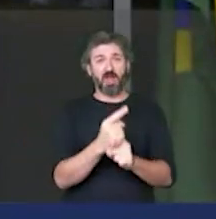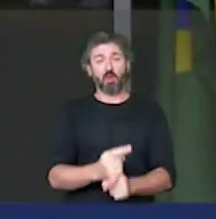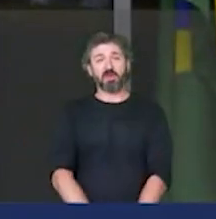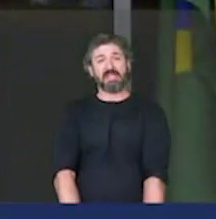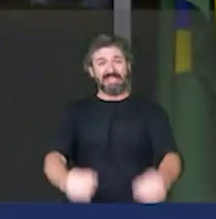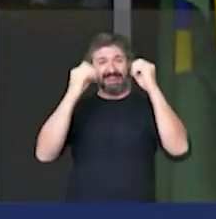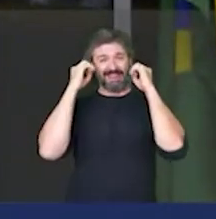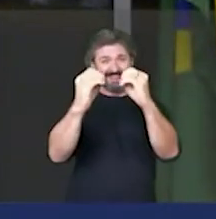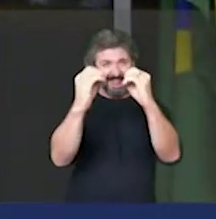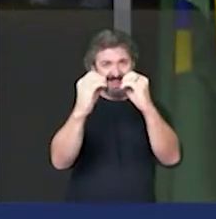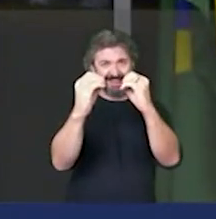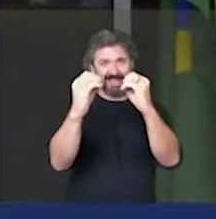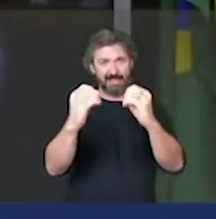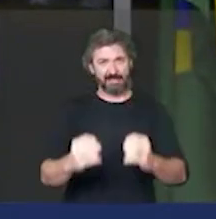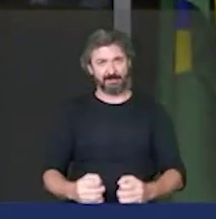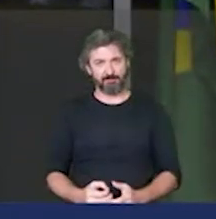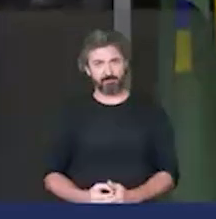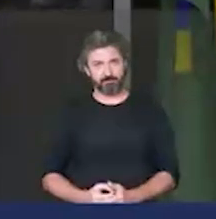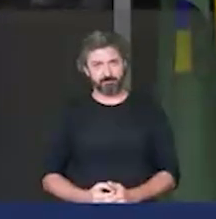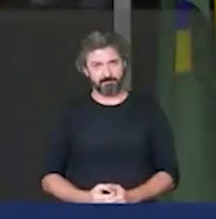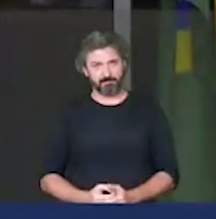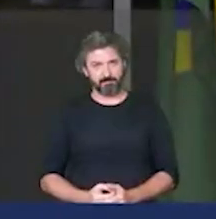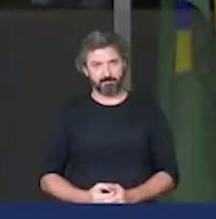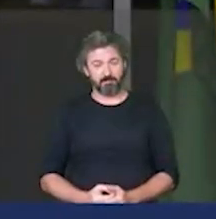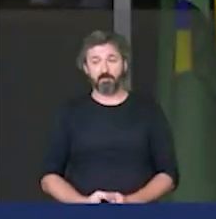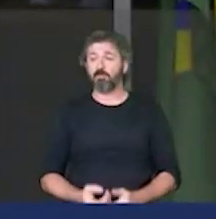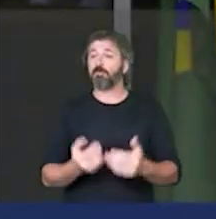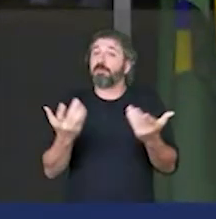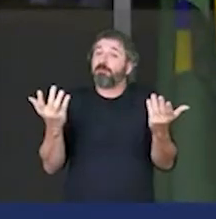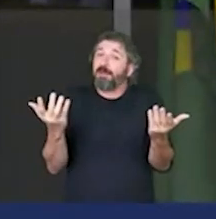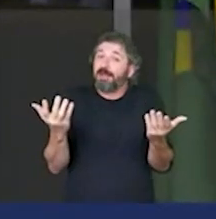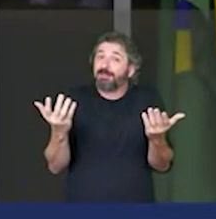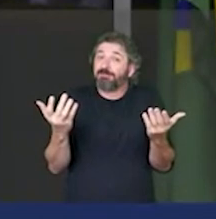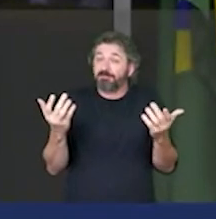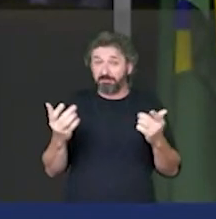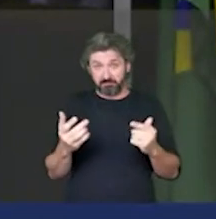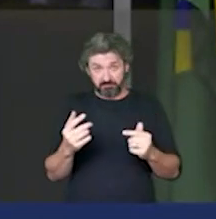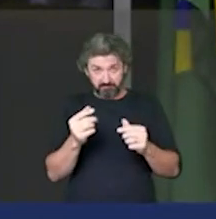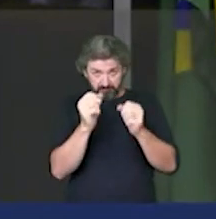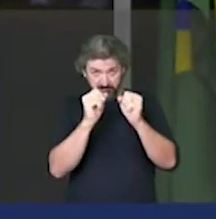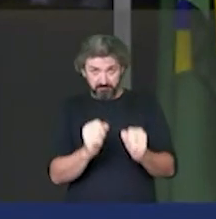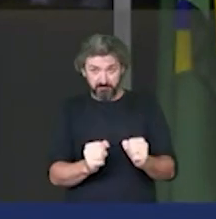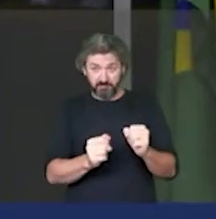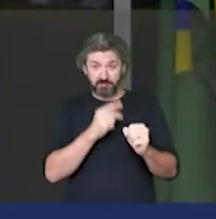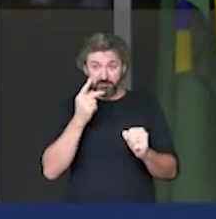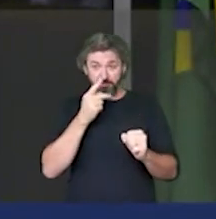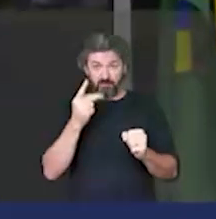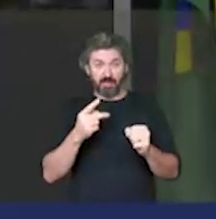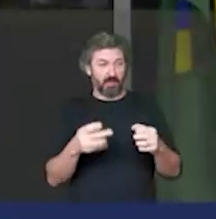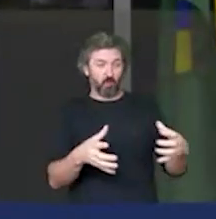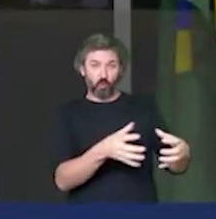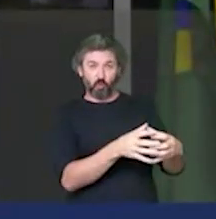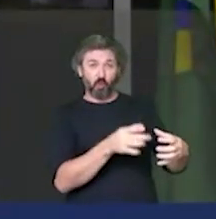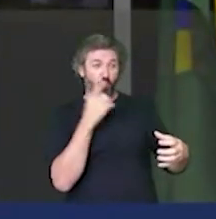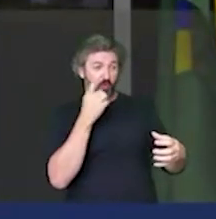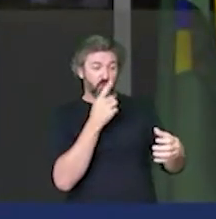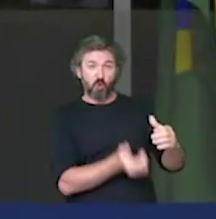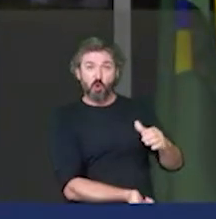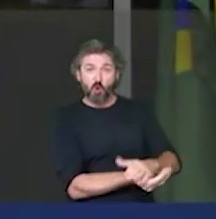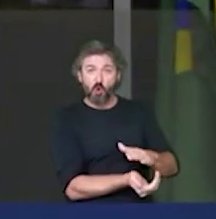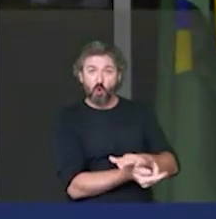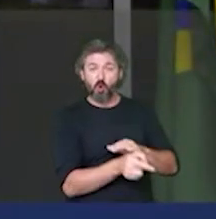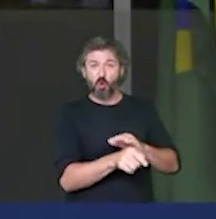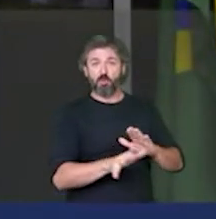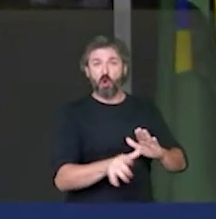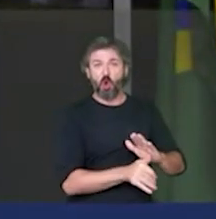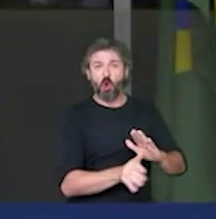encontrar absolutamente nada. O mesmo não pode ser dito por uma base corrupta